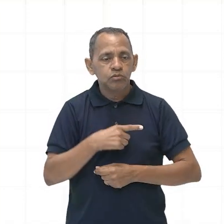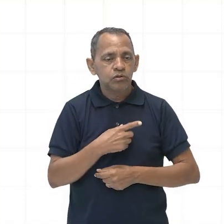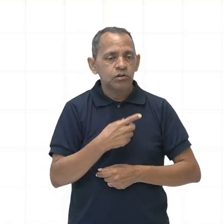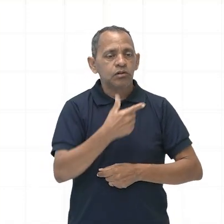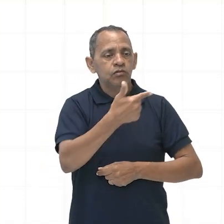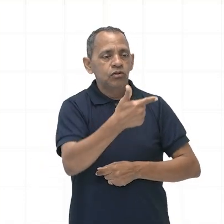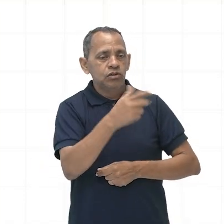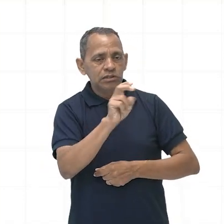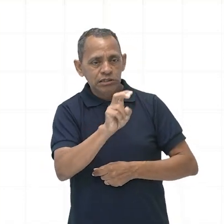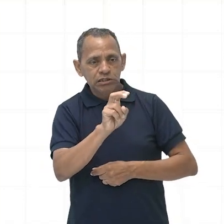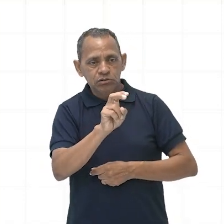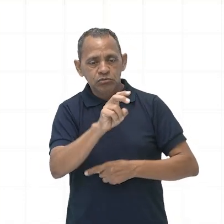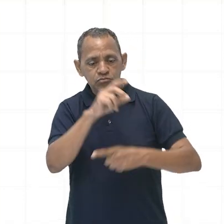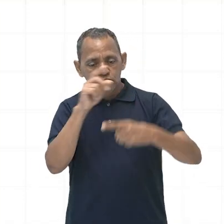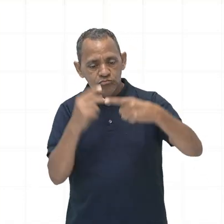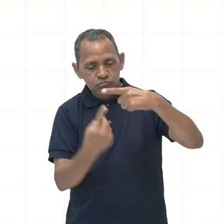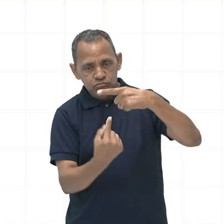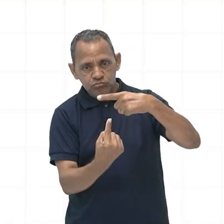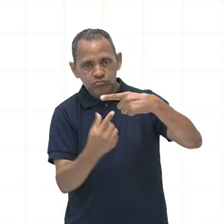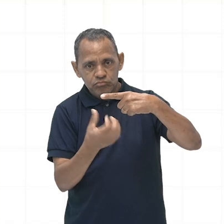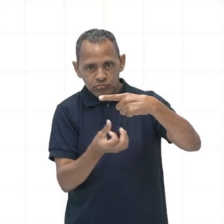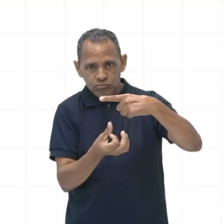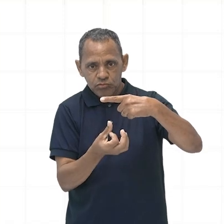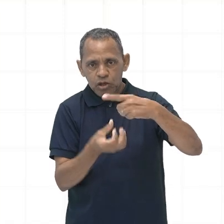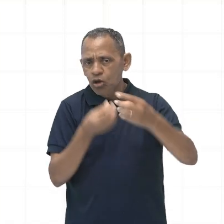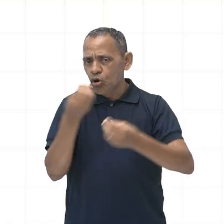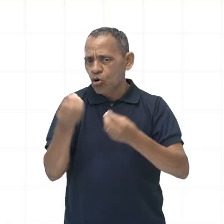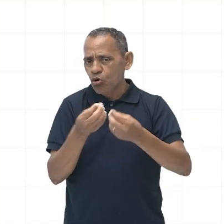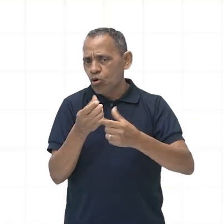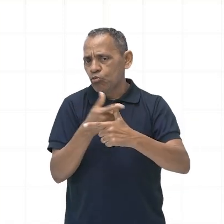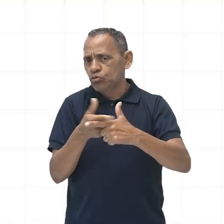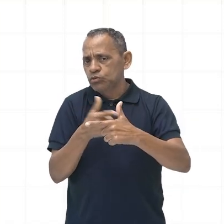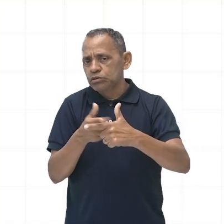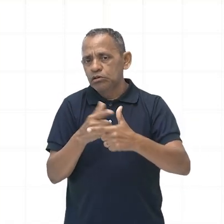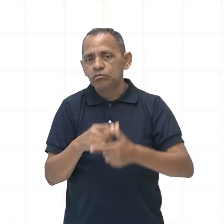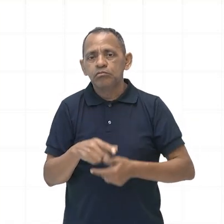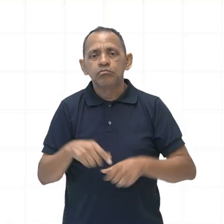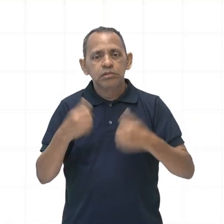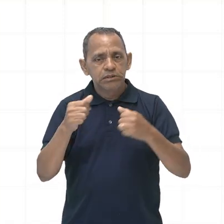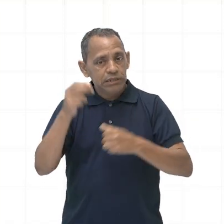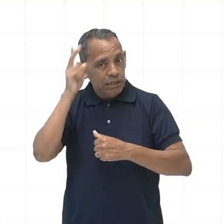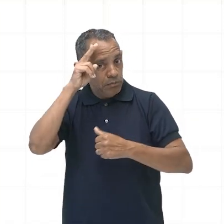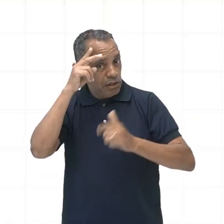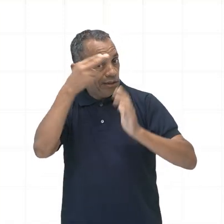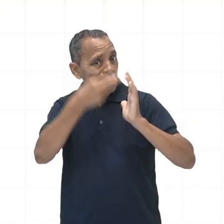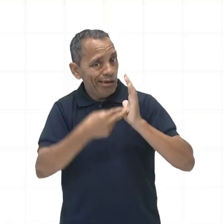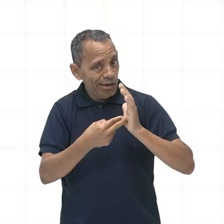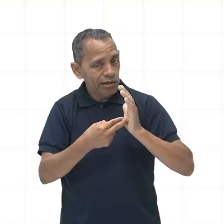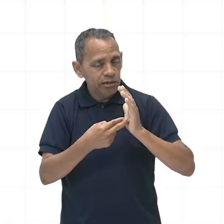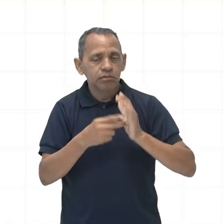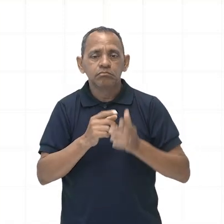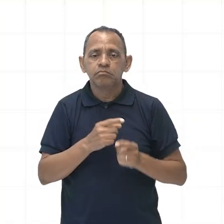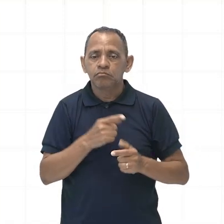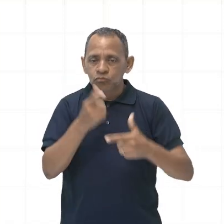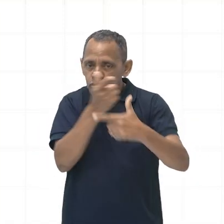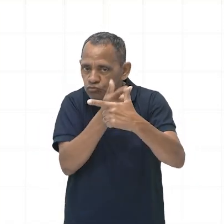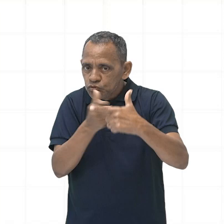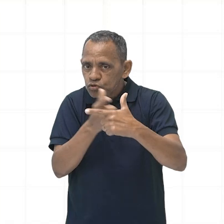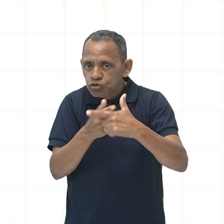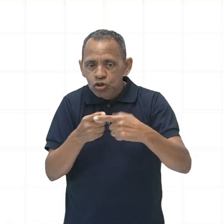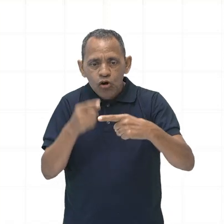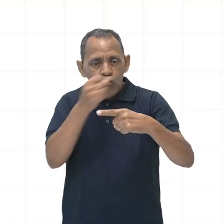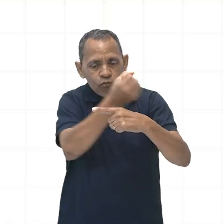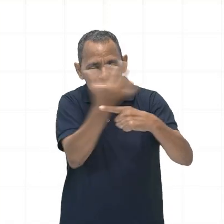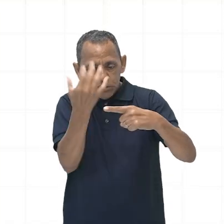sobre 16. Ah, como é que a gente fez essa divisão? Aí tem que lembrar a regra da divisão entre duas frações, né? A